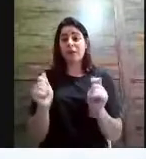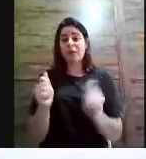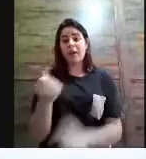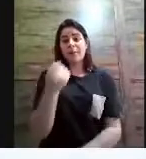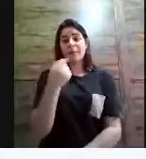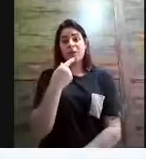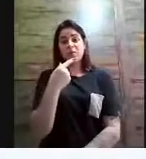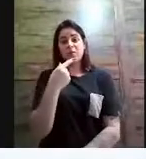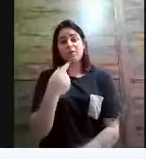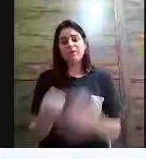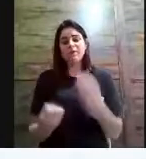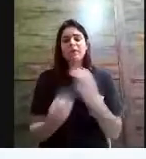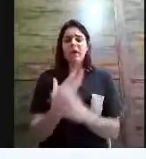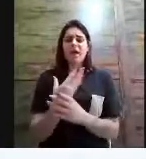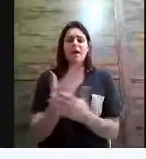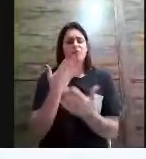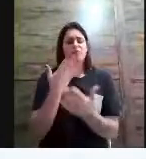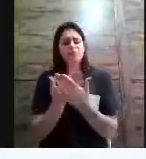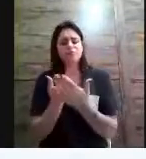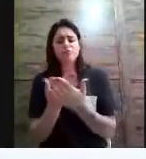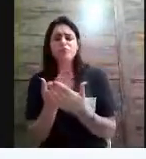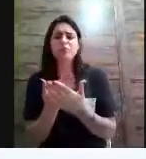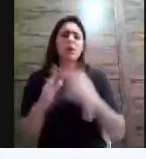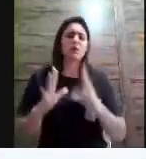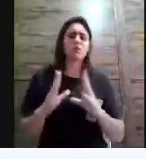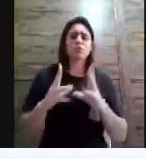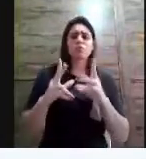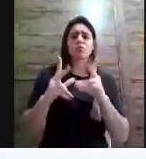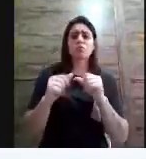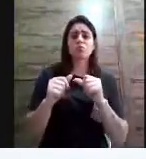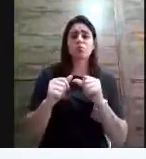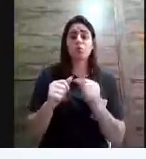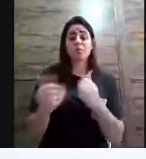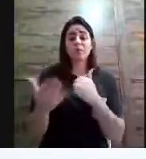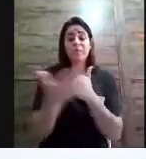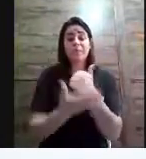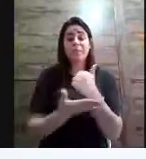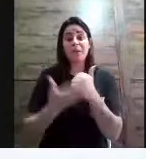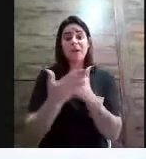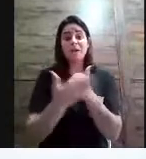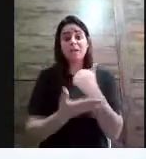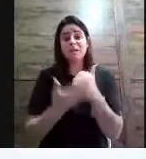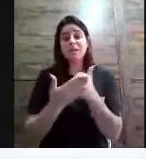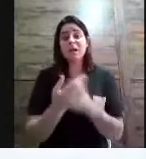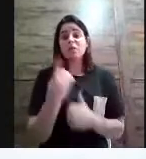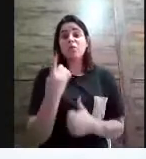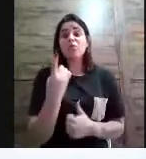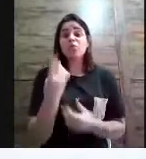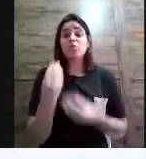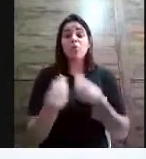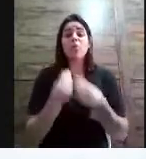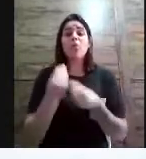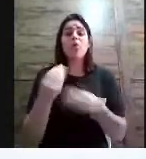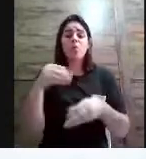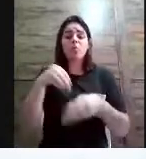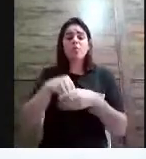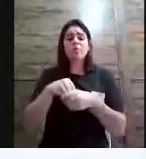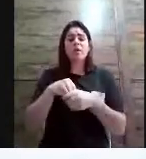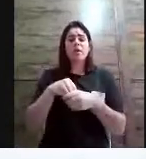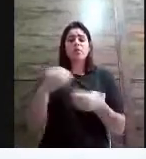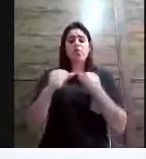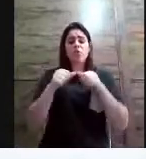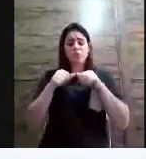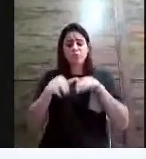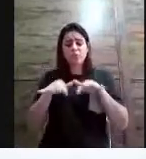elaborados e feitos, vamos dizer assim, com base em como o vírus funcionava, como o vírus se